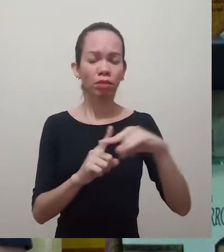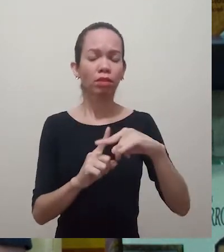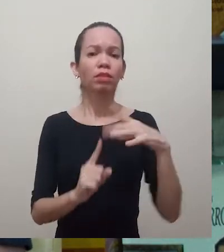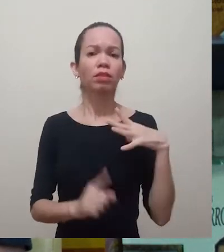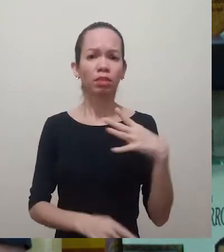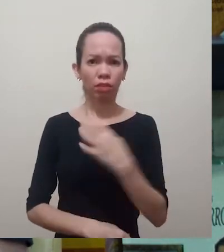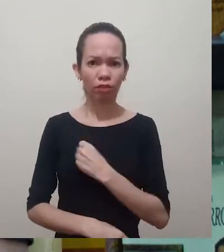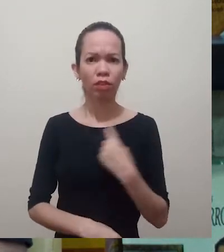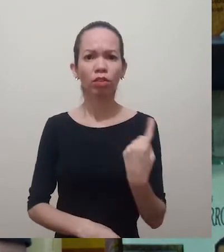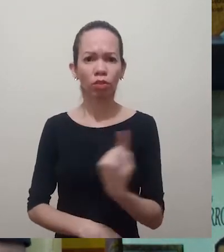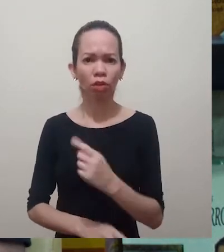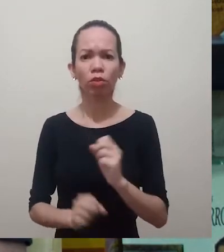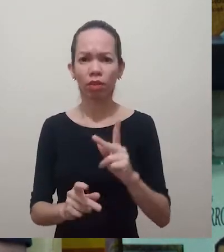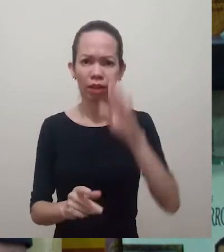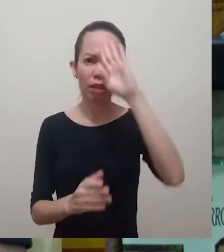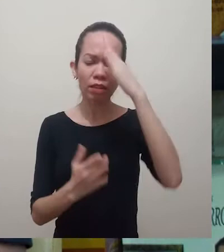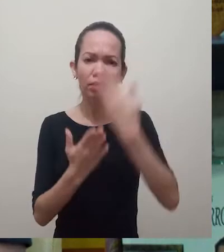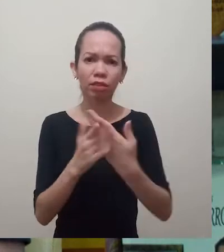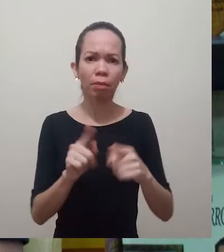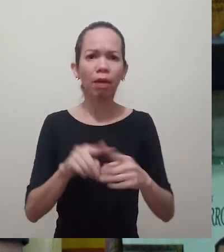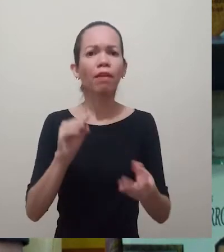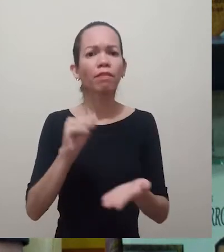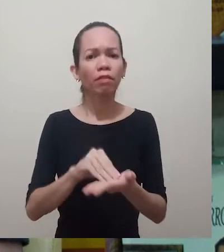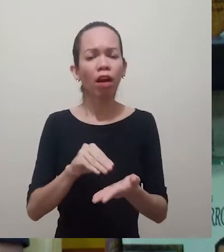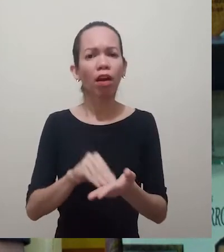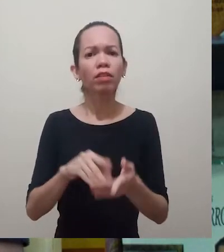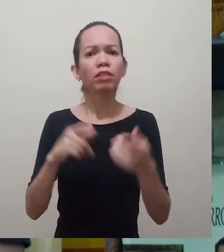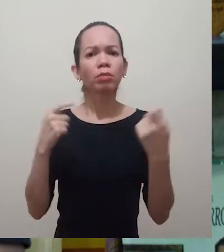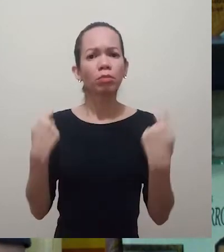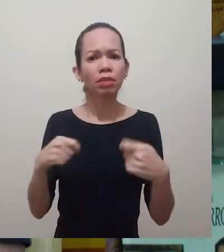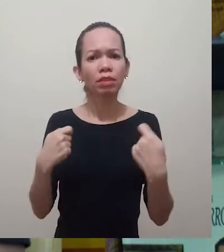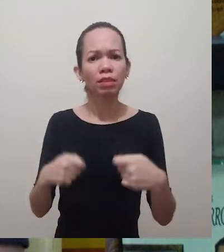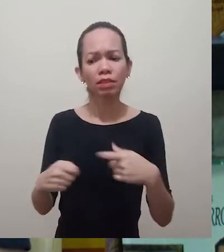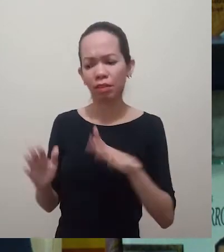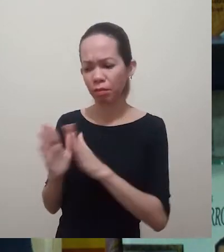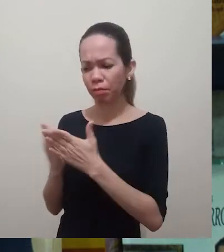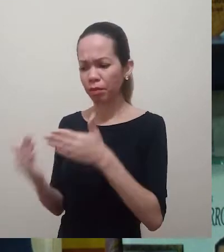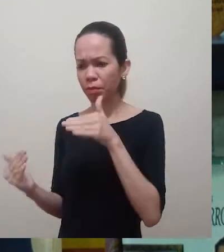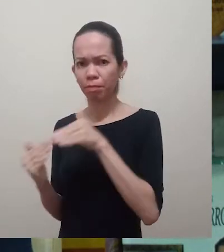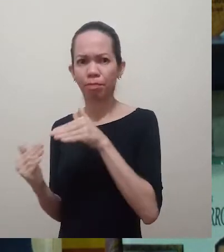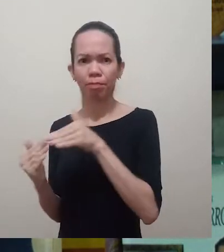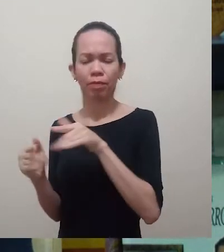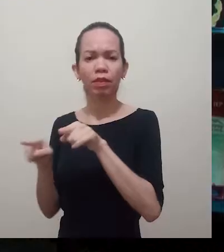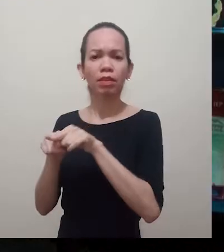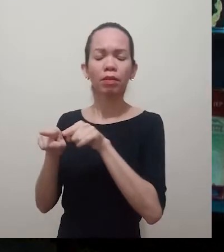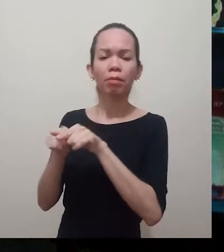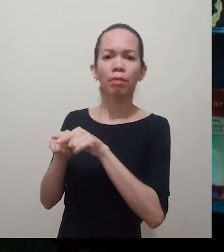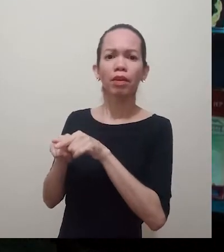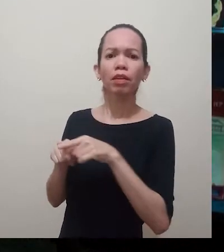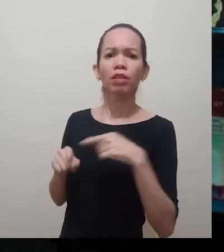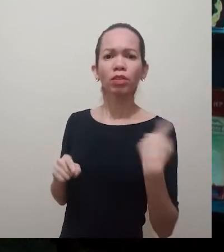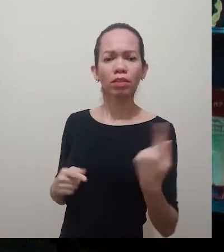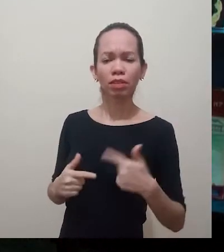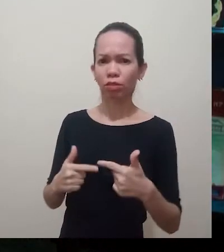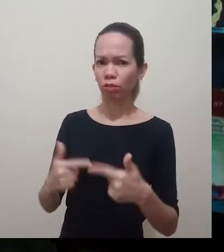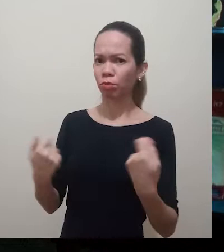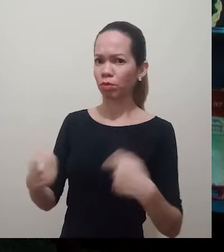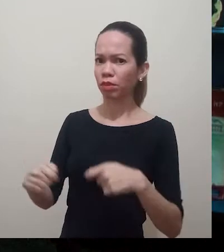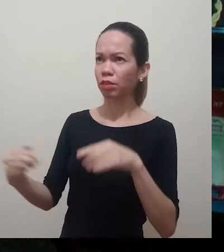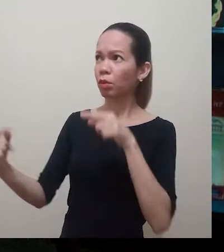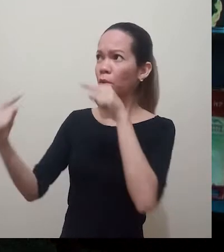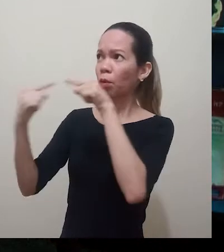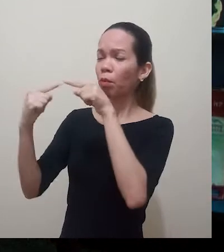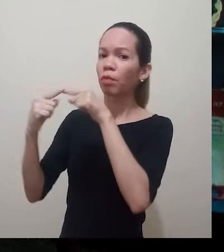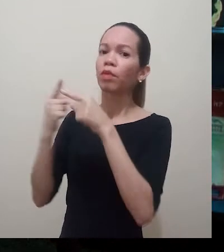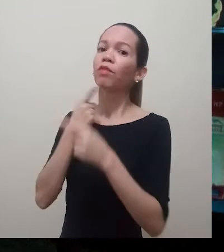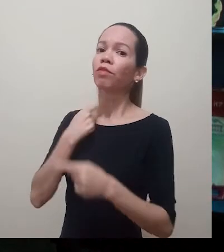transformada as nossas condutas precisam estar alinhadas com a vontade do senhor o verso